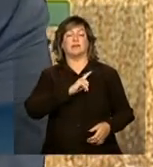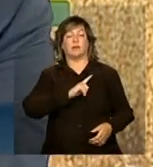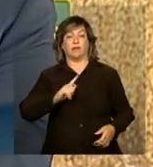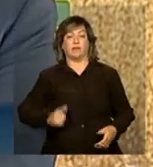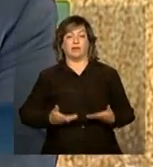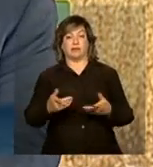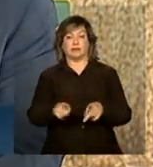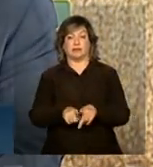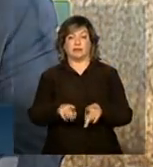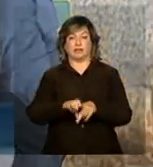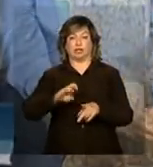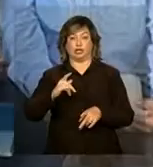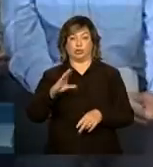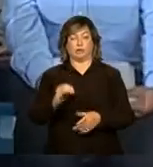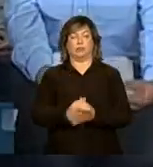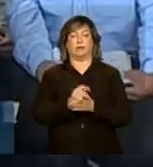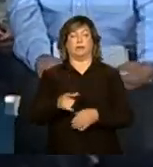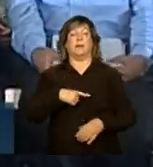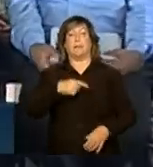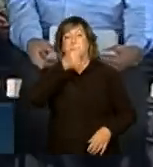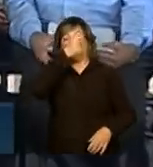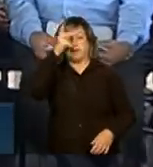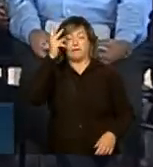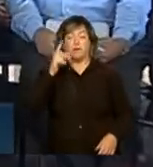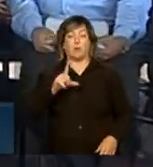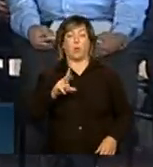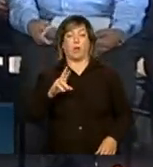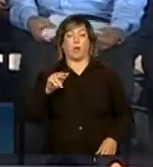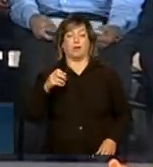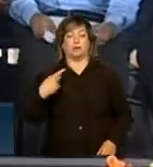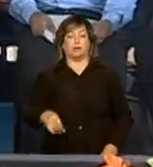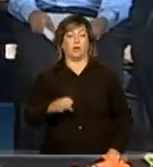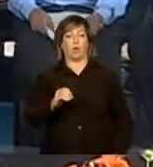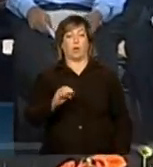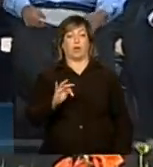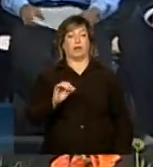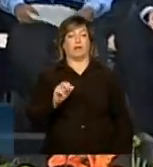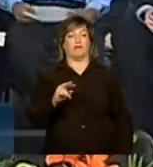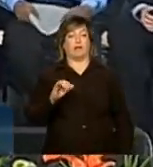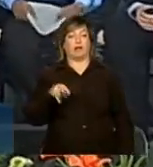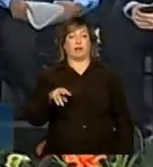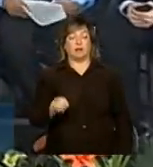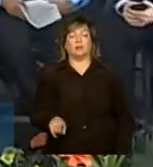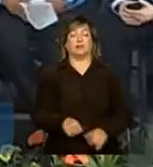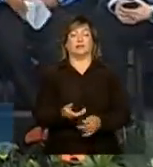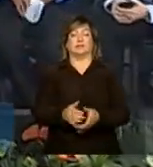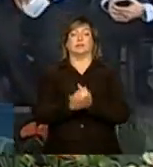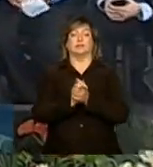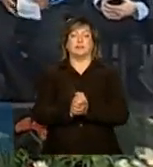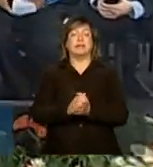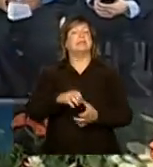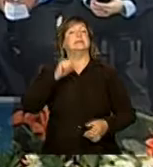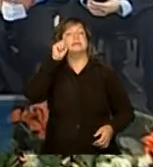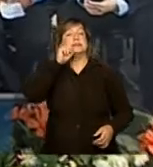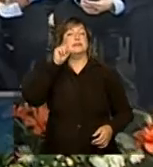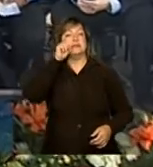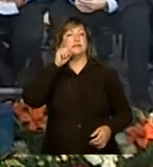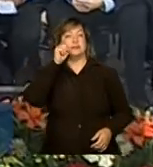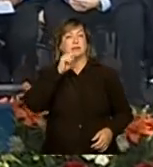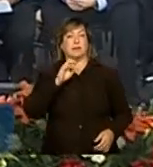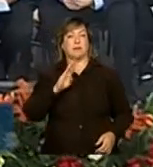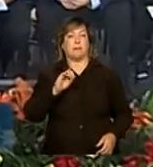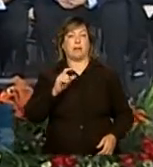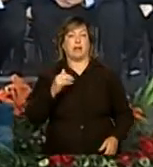Daltro, prefeito de Lucas do Rio Verde, Otaviano Piveta. Quero saudar os senadores